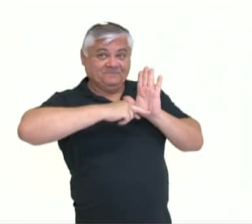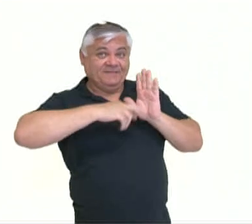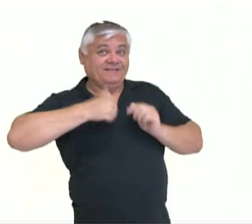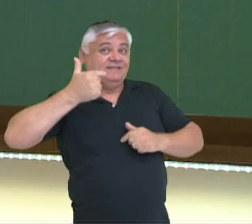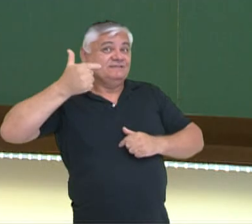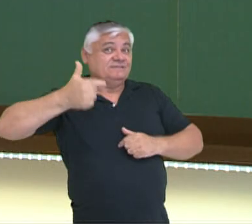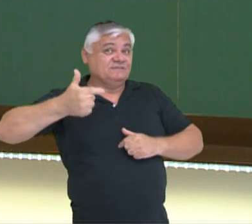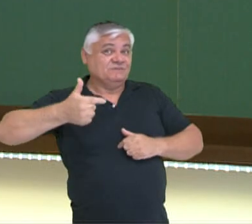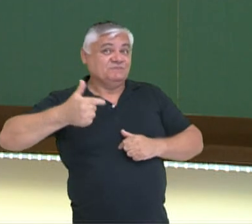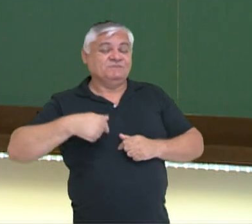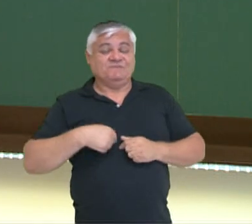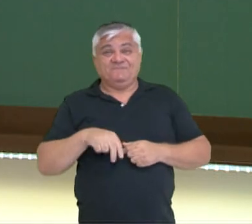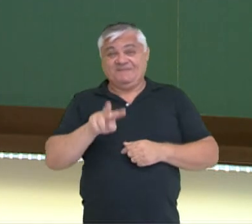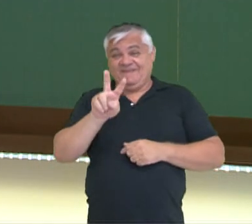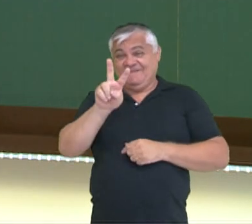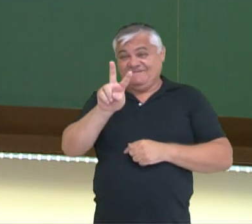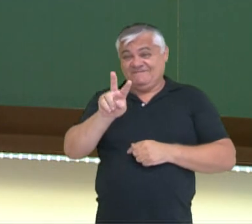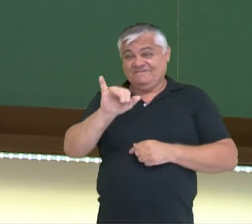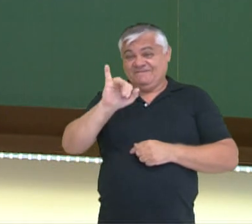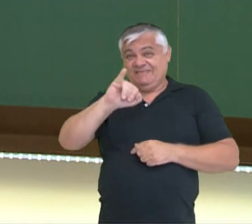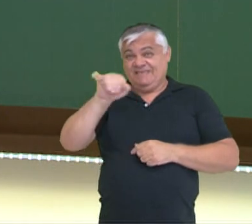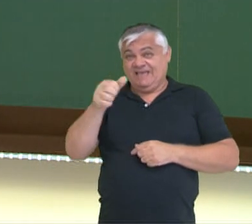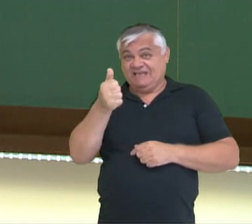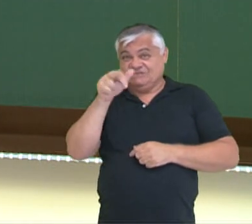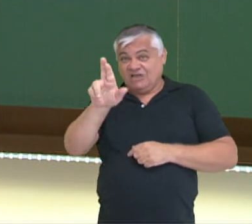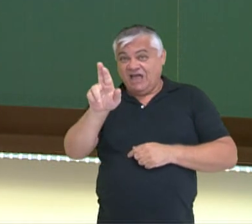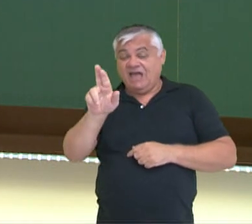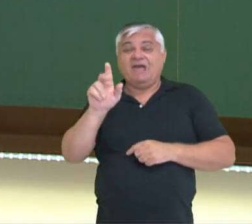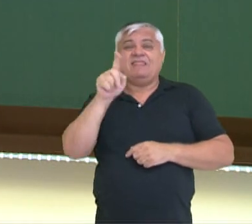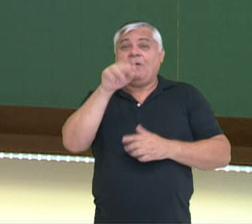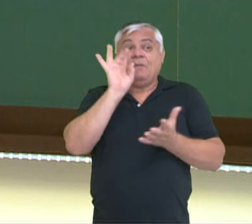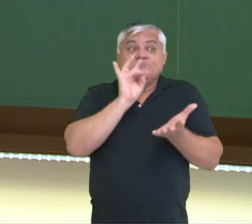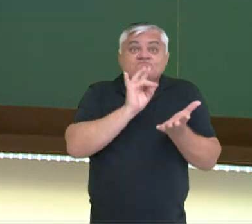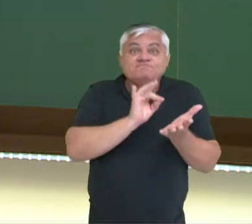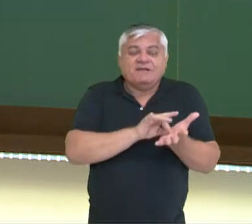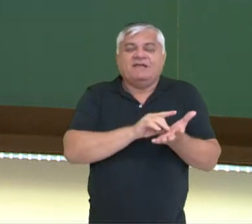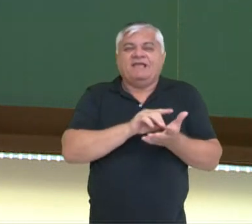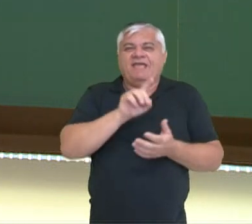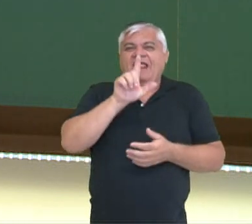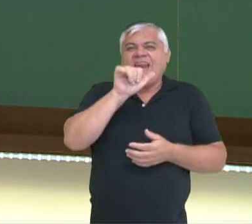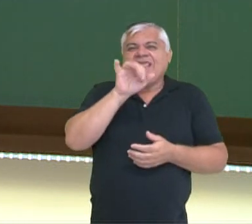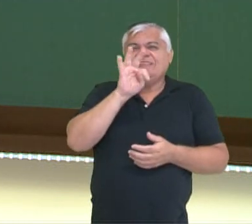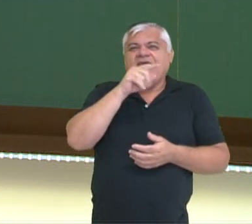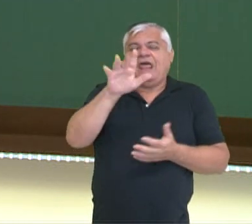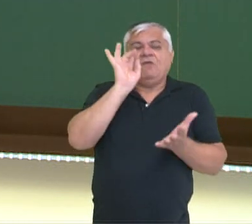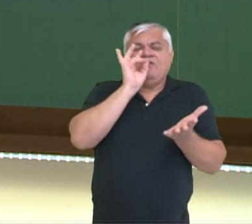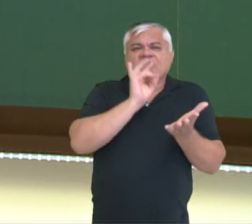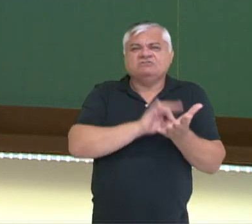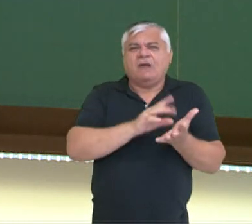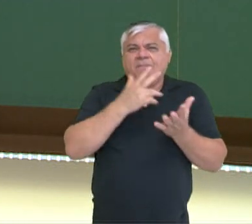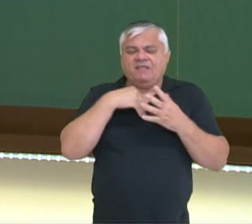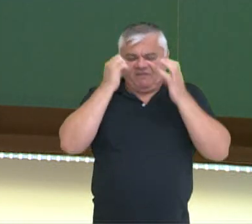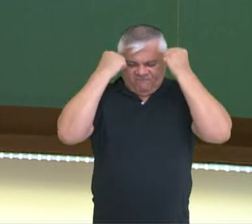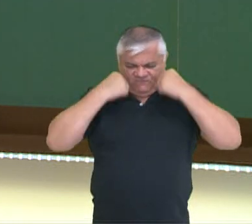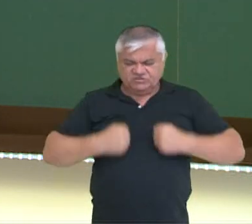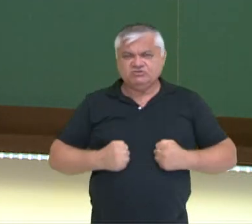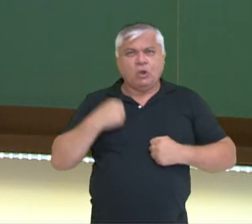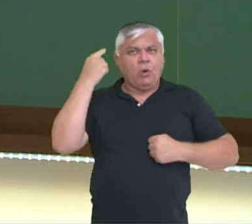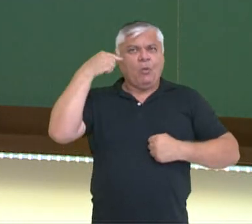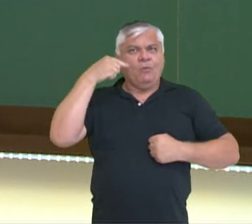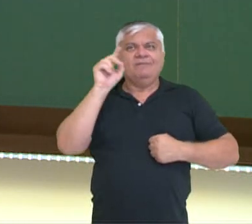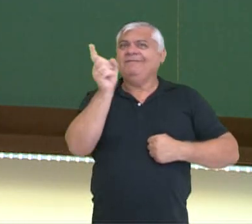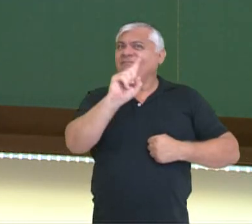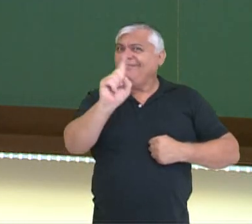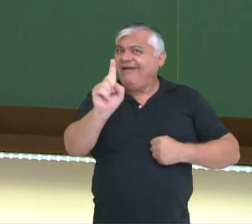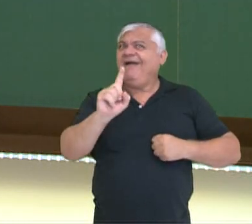a palavra viajar, não nesse sentido assim tão literal, viajar é vestir-se de louco. Então você pode fazer uma viagem